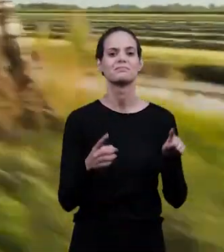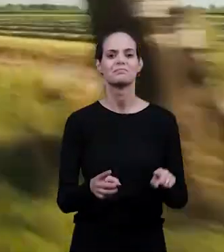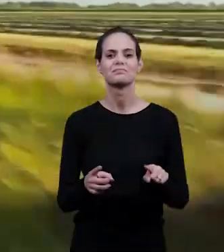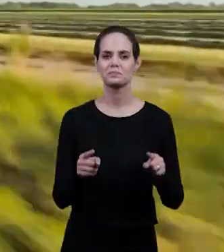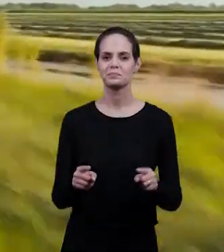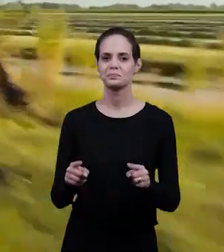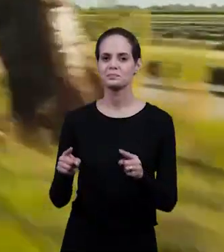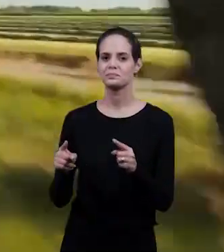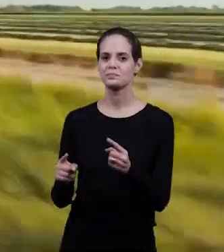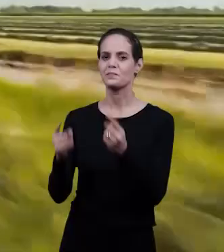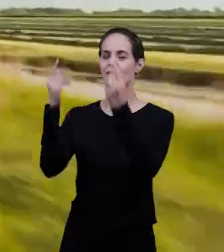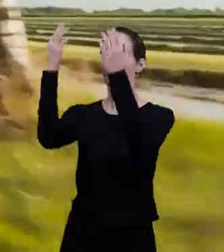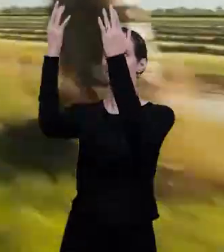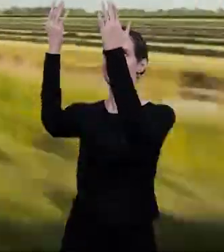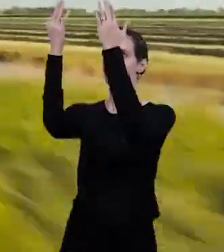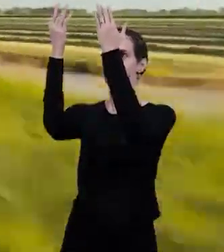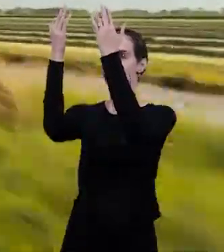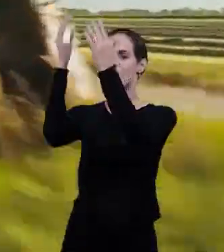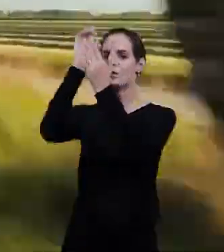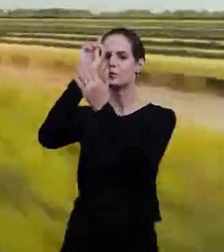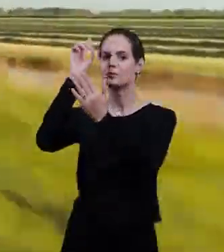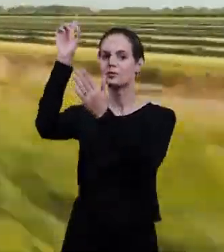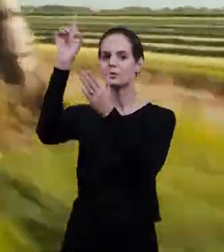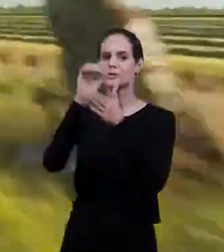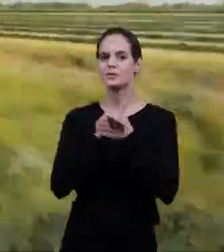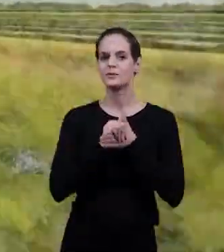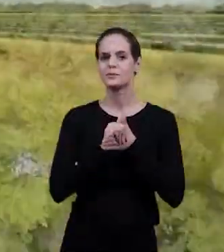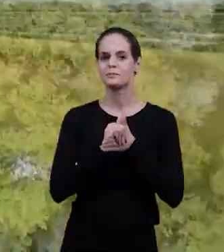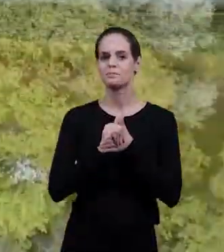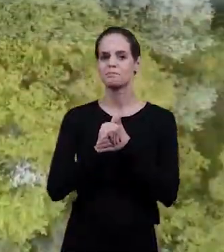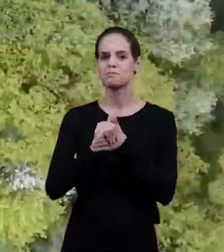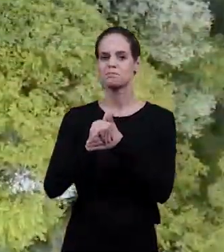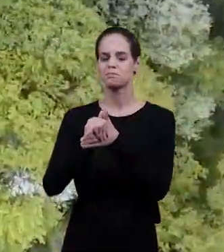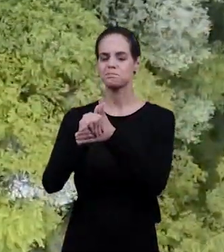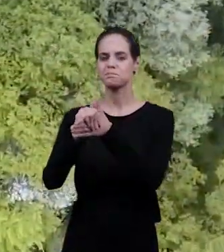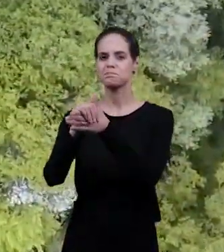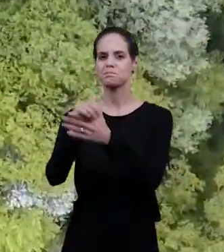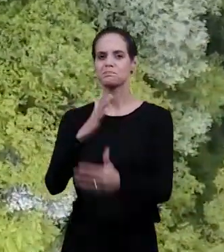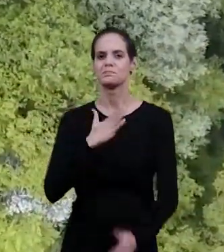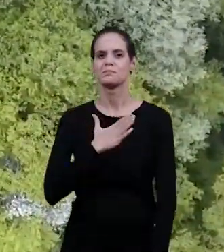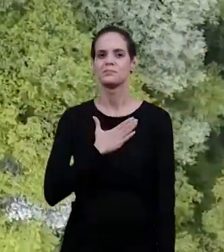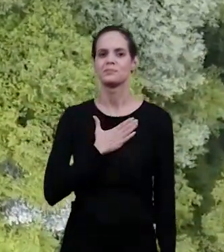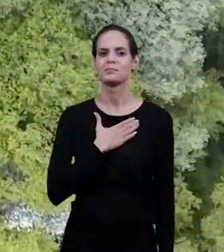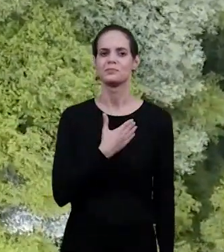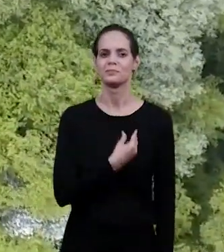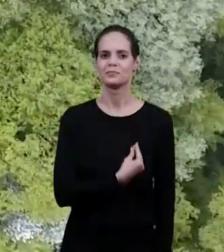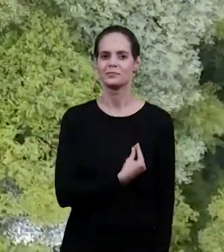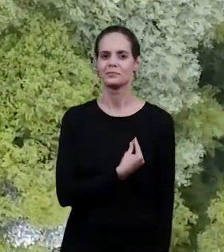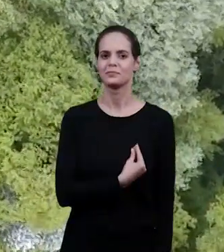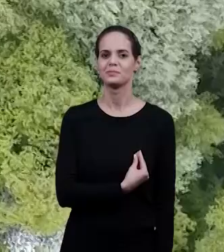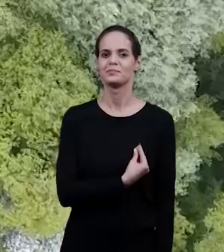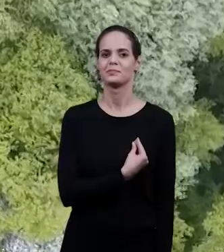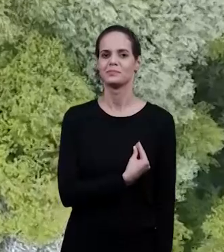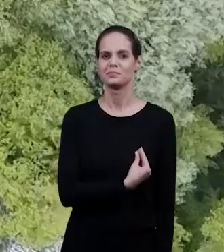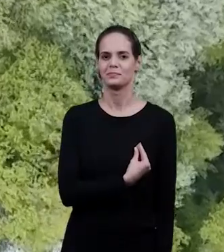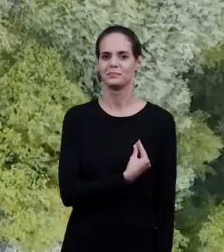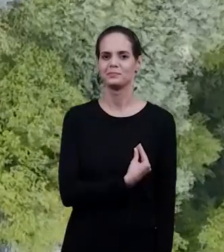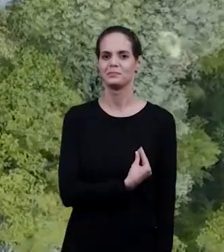As tuas mãos dirigem meu